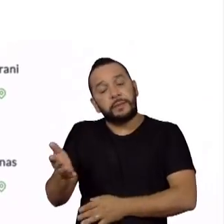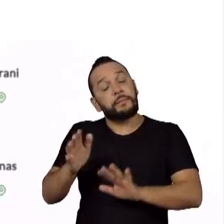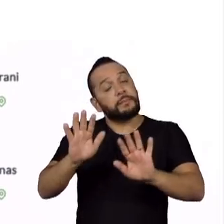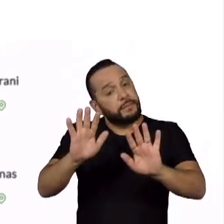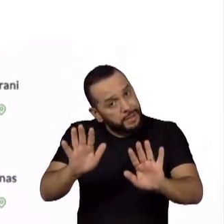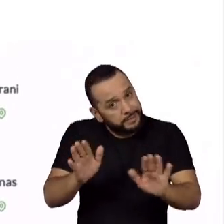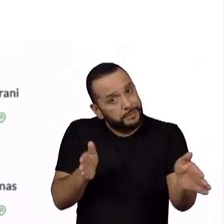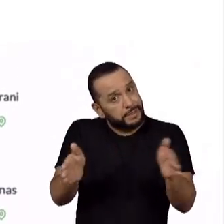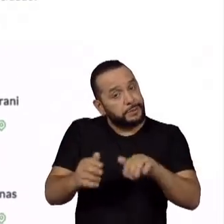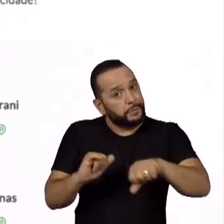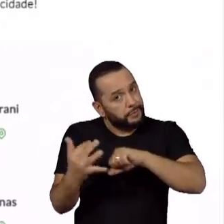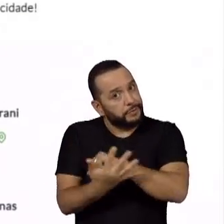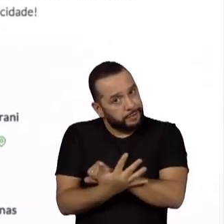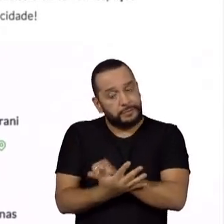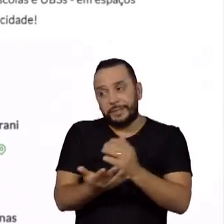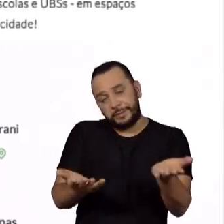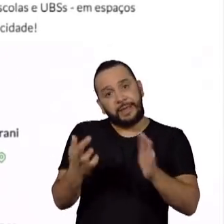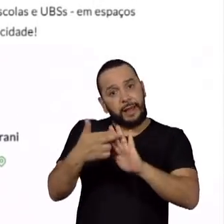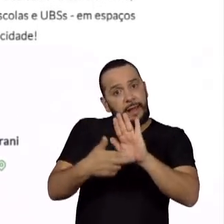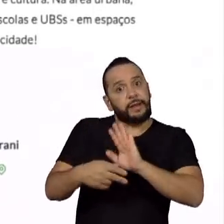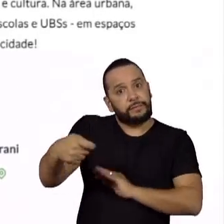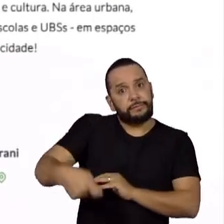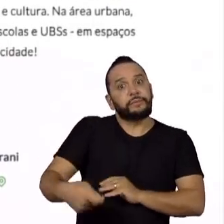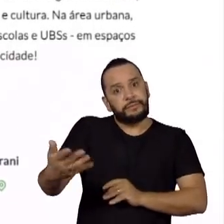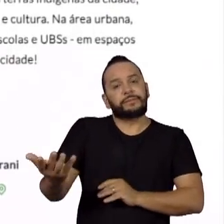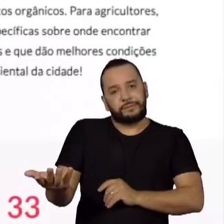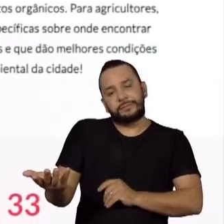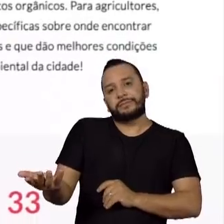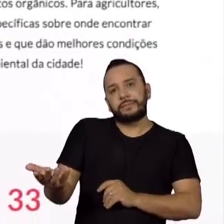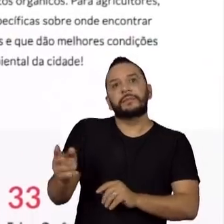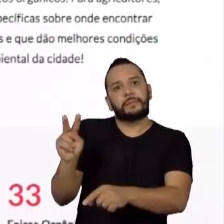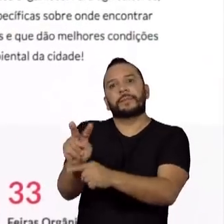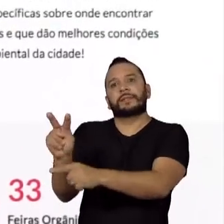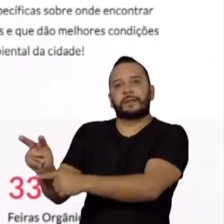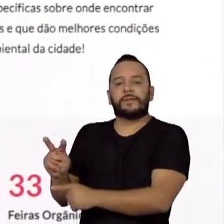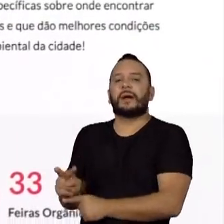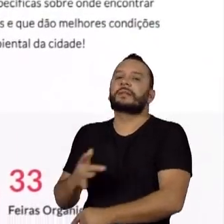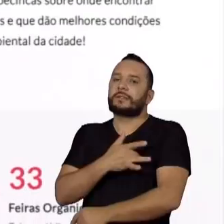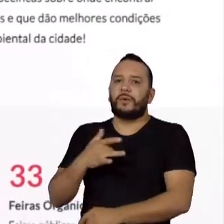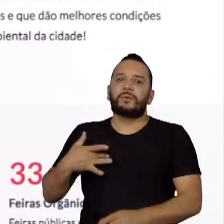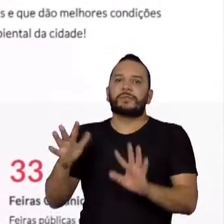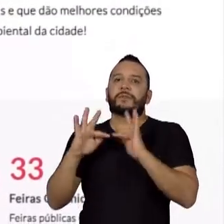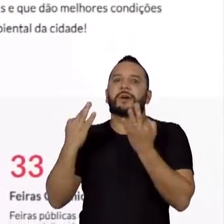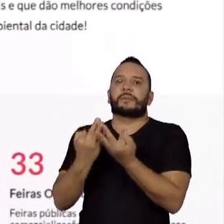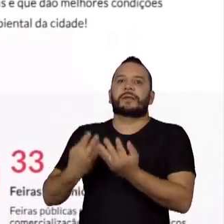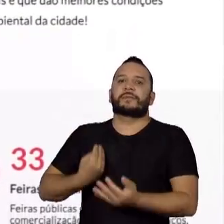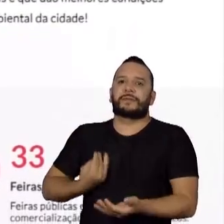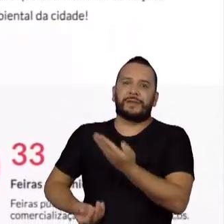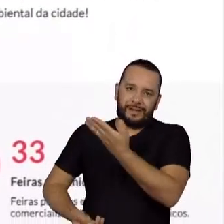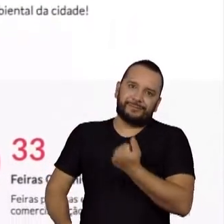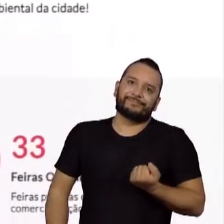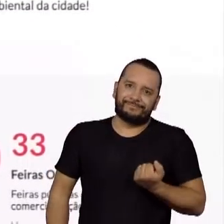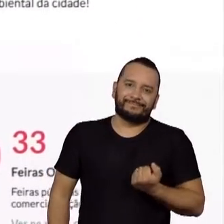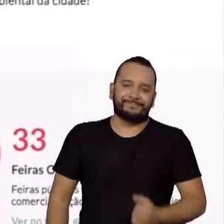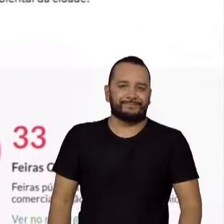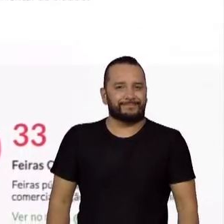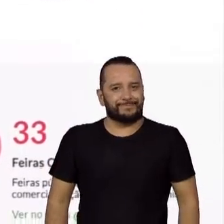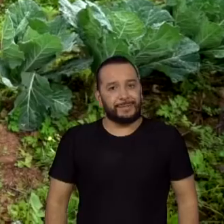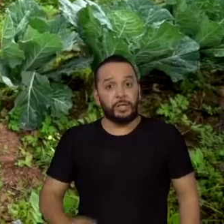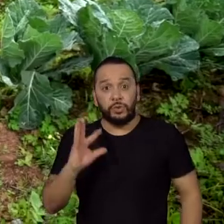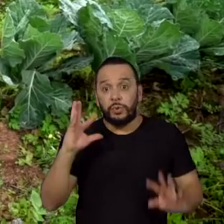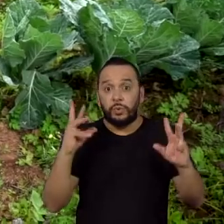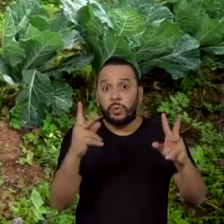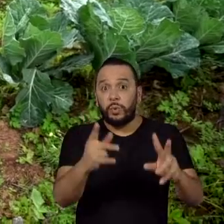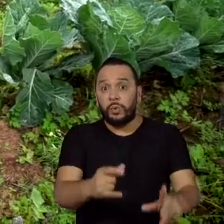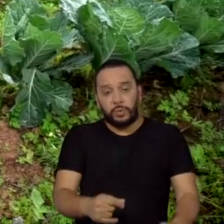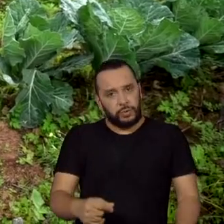pandemia, podem estar com regras mais rígidas para preservar a saúde das famílias de agricultores. Todos nós